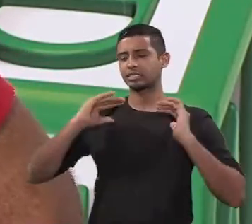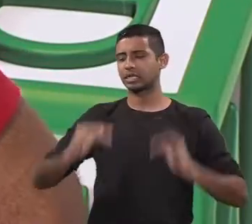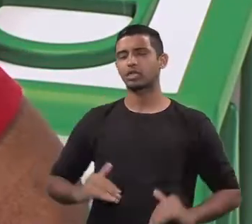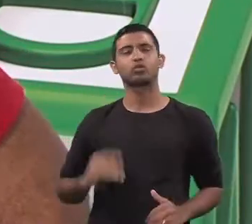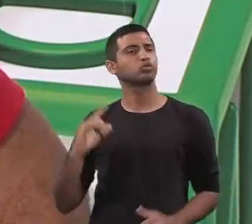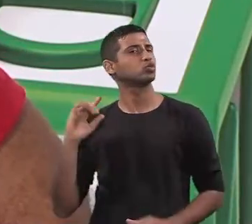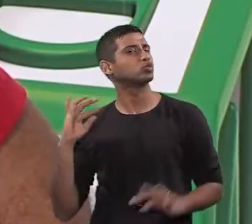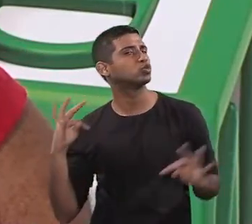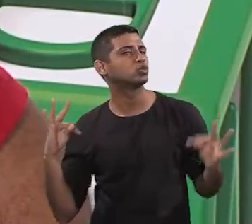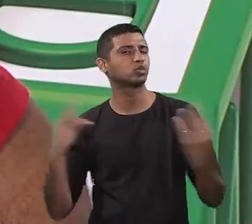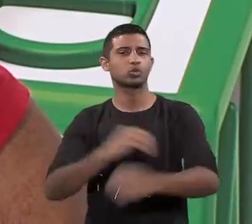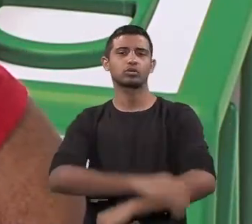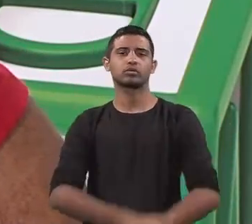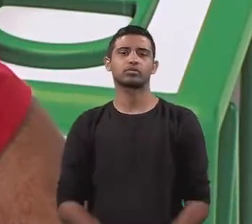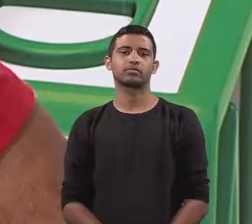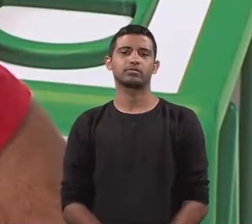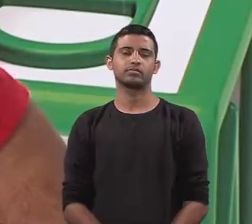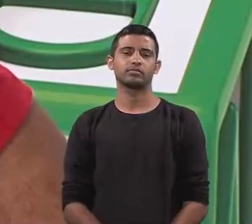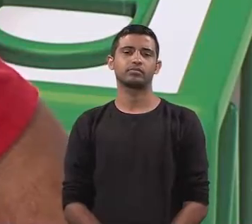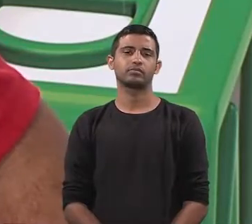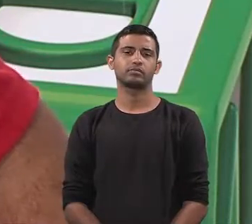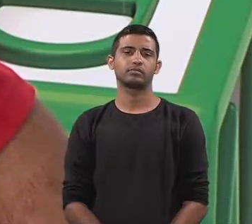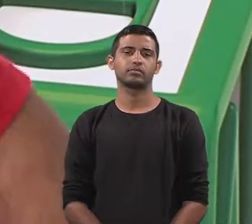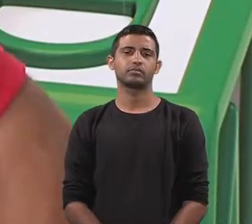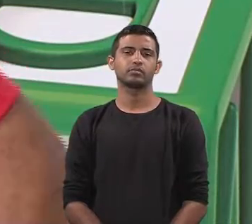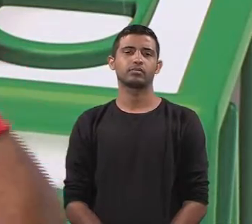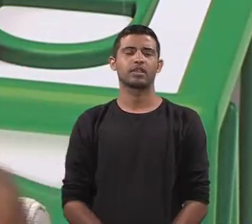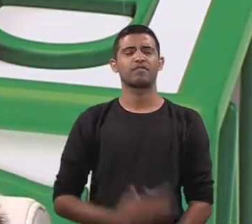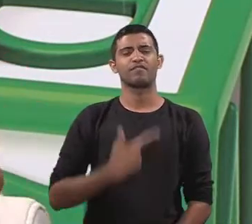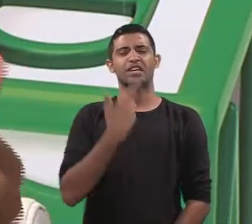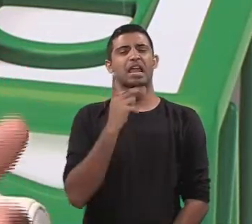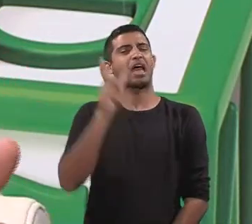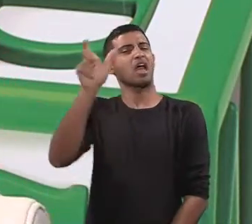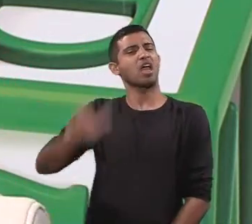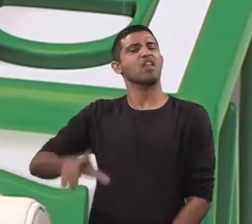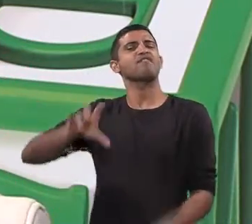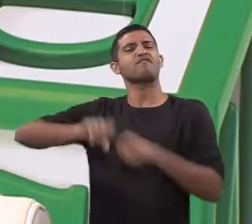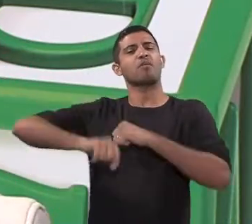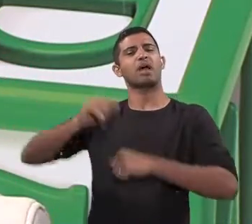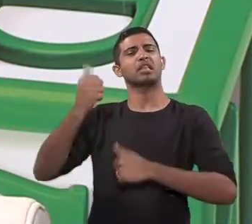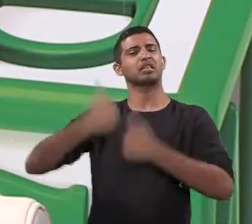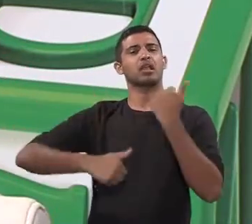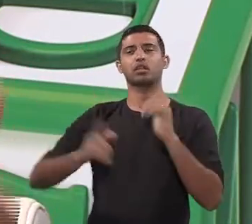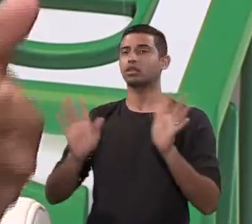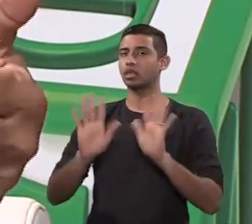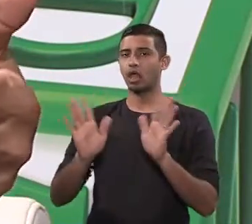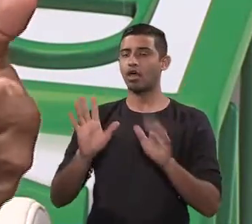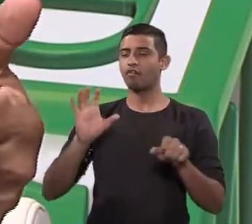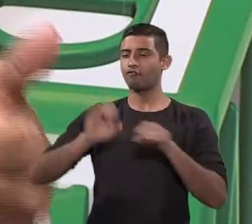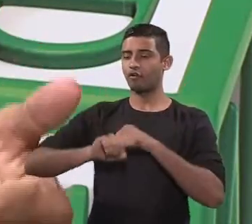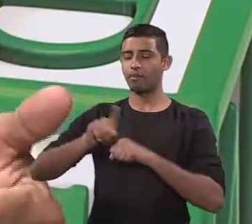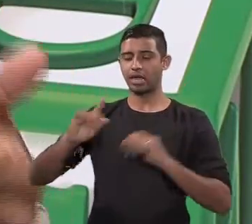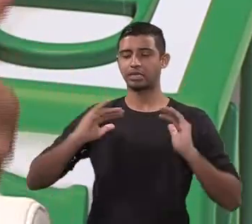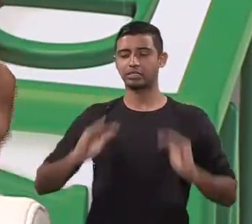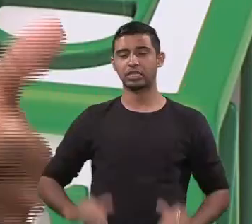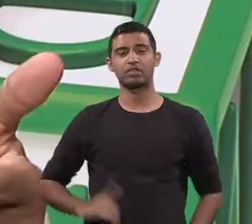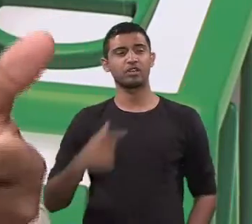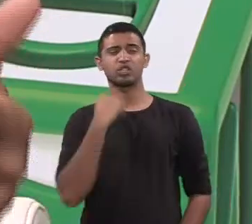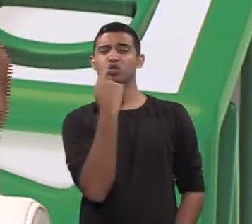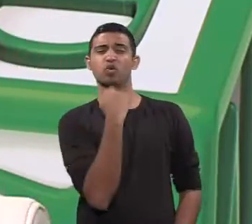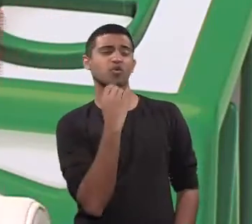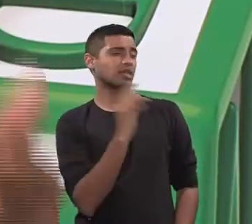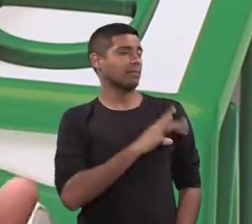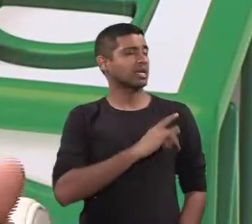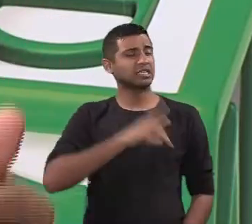como um todo. Por isso que eu comecei dizendo isso. Perfeito. Não é para formar o atleta, mas para formar o cidadão. O cidadão que tem dúvida, que